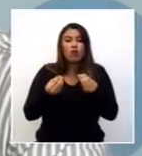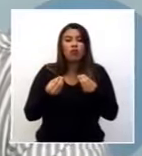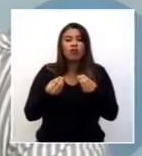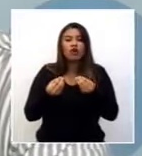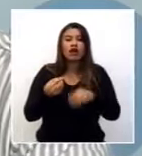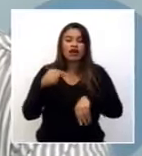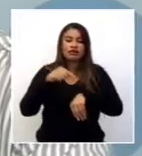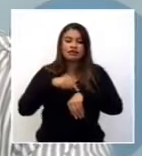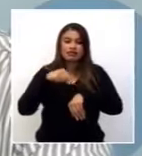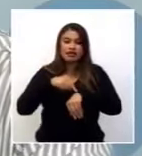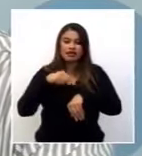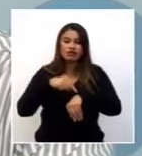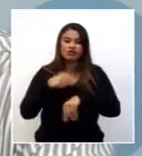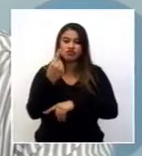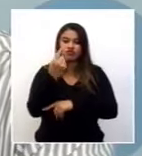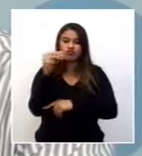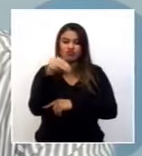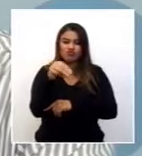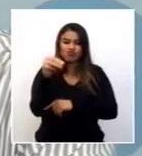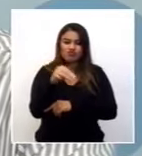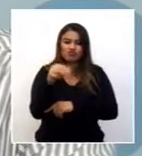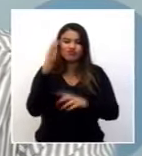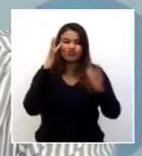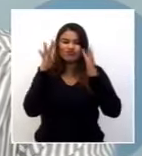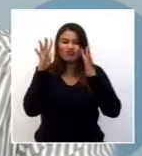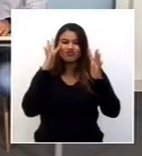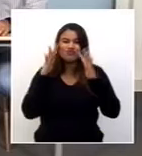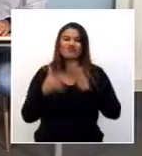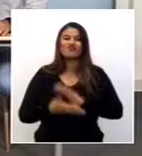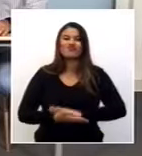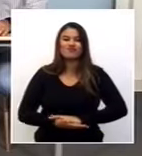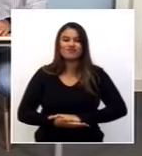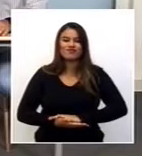Então, a gente vai dar para vocês aí um minutinho para reflexão.